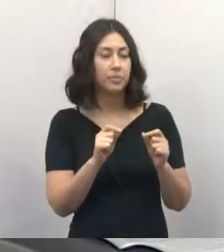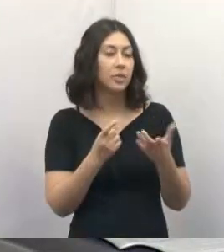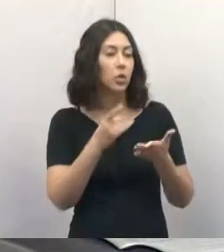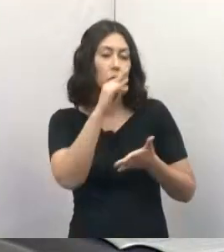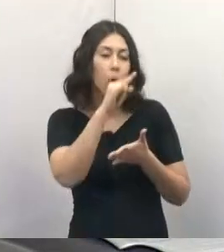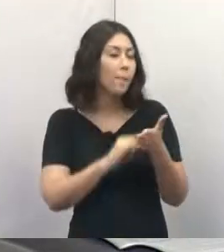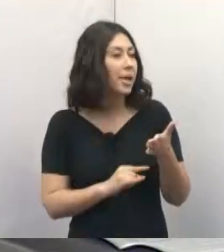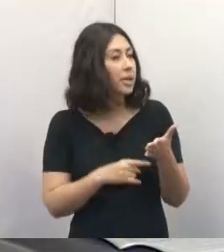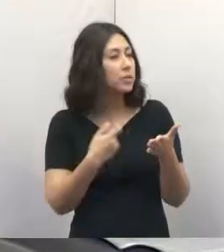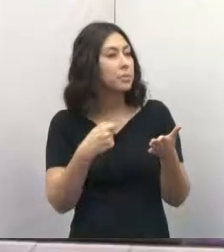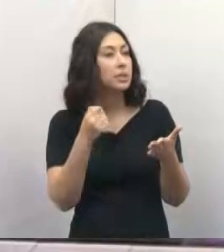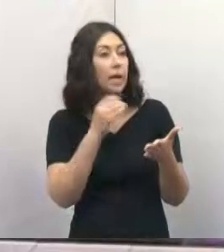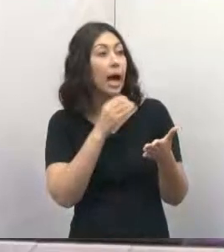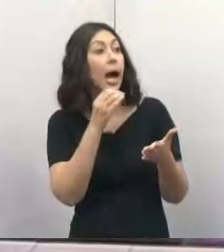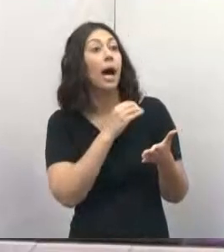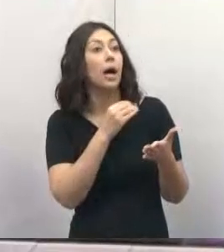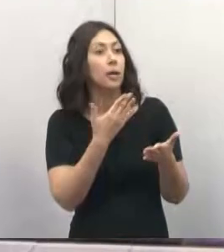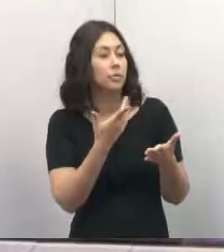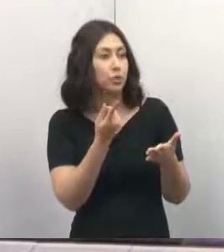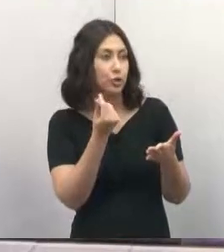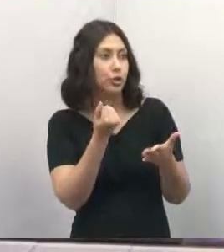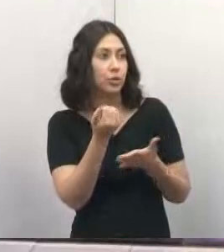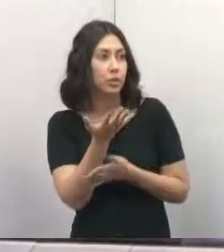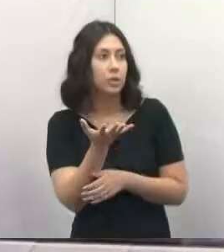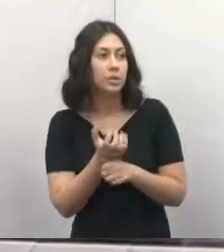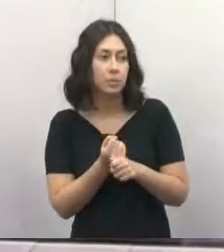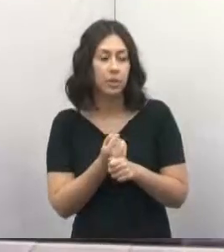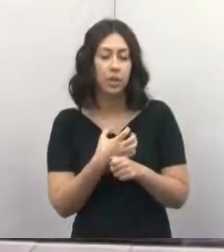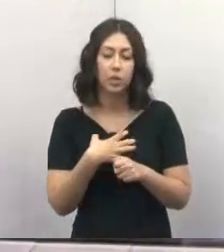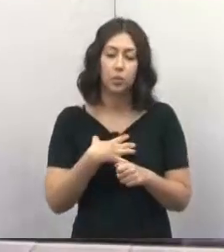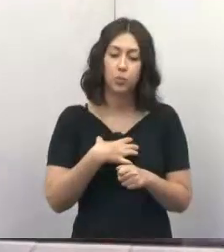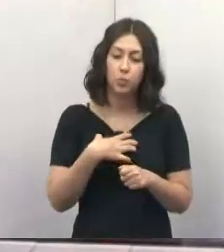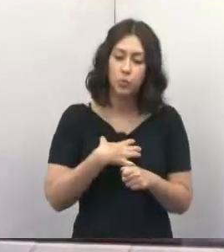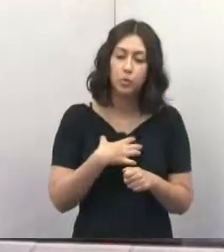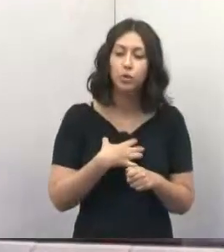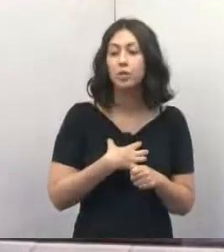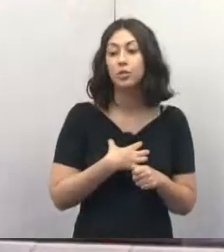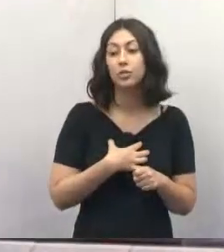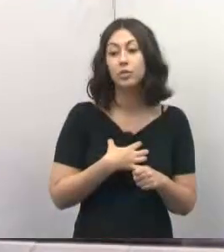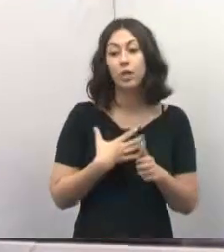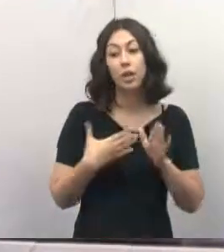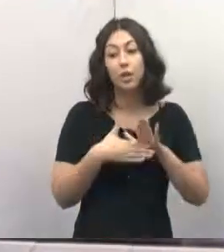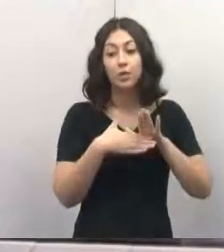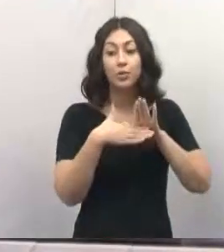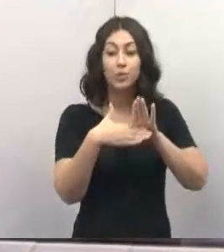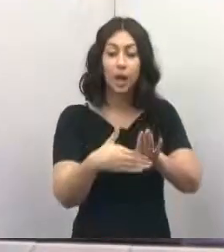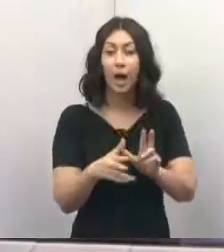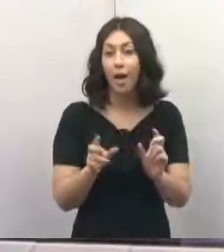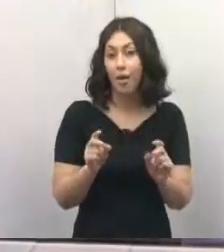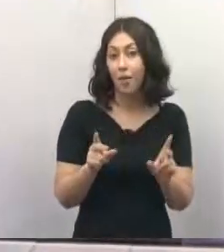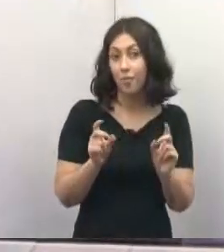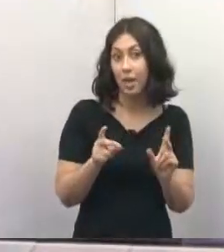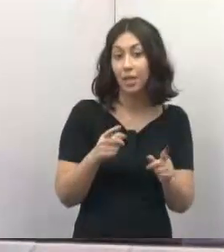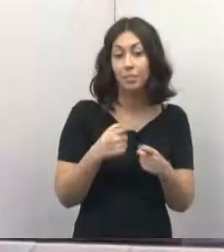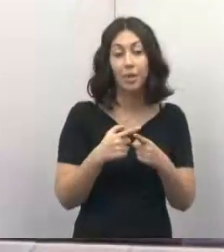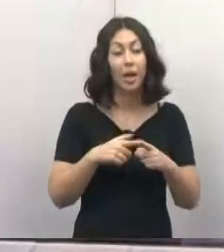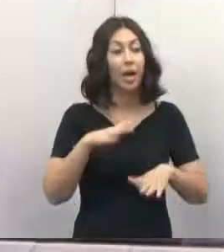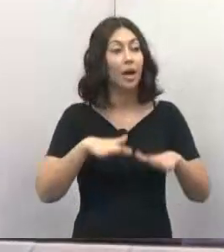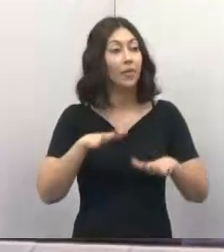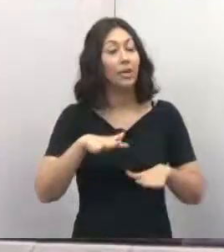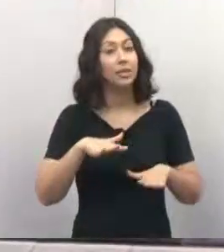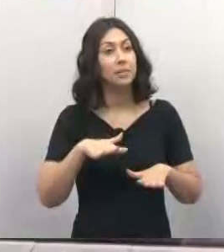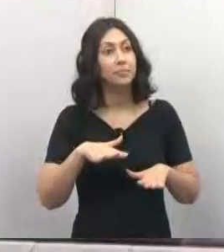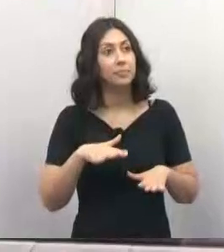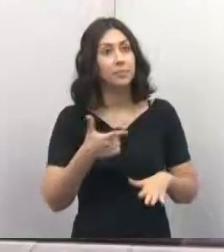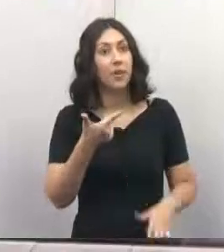escritura, para poder receber um dinheiro. Isso é uma forma de estar salvando essa venda dele, porque às vezes a pessoa não tem, por exemplo,